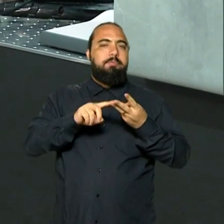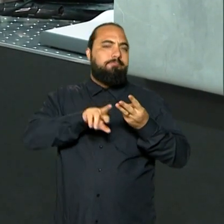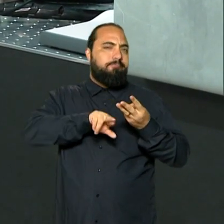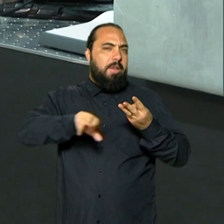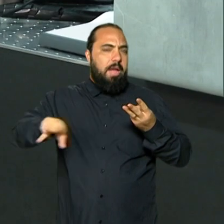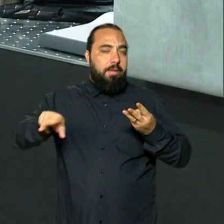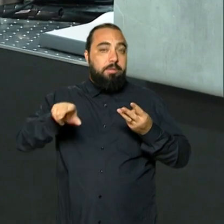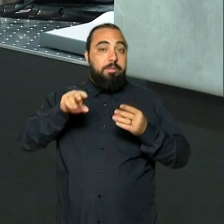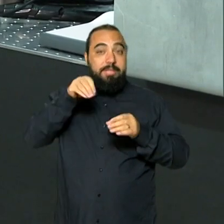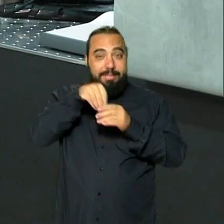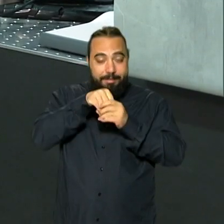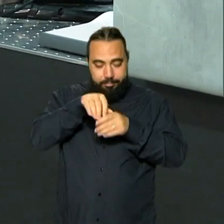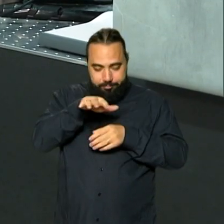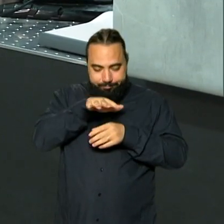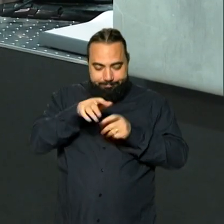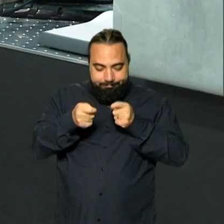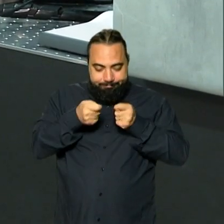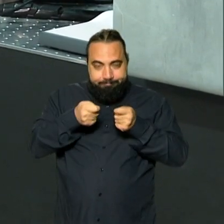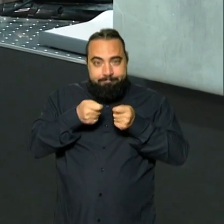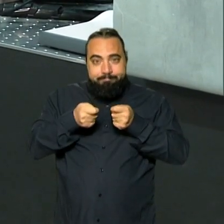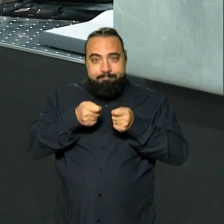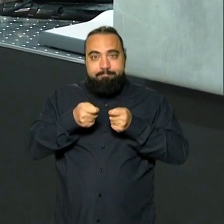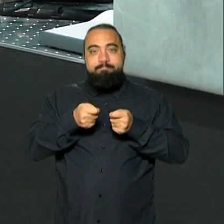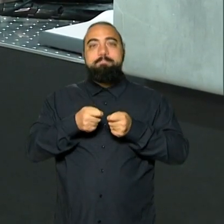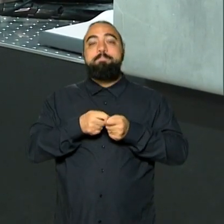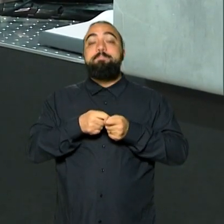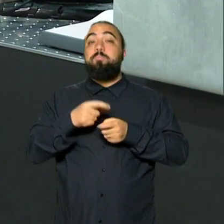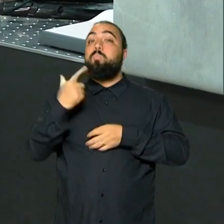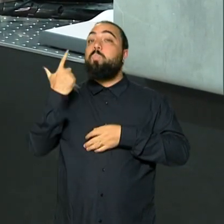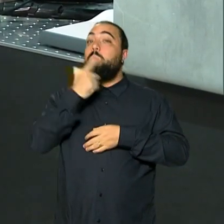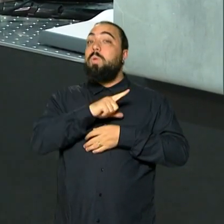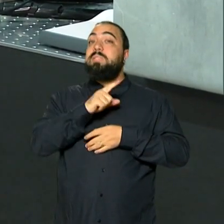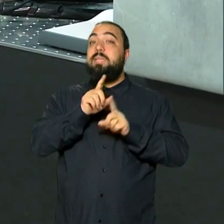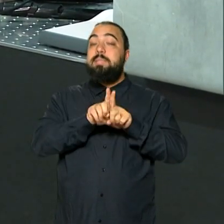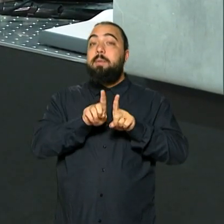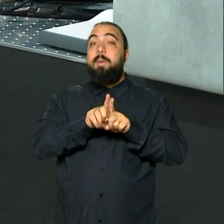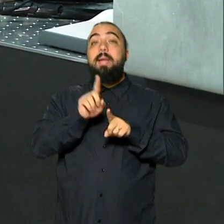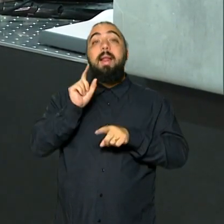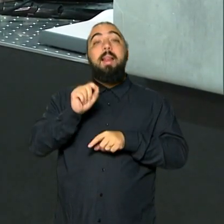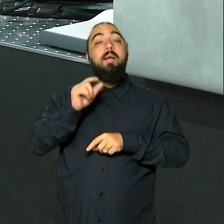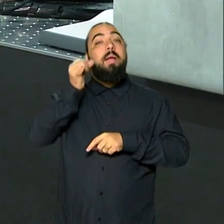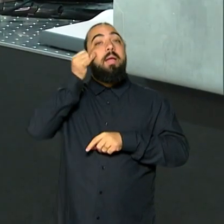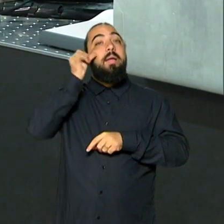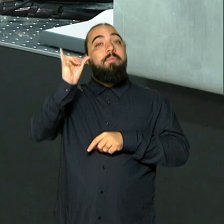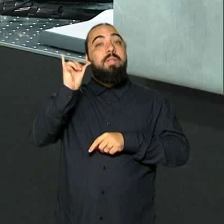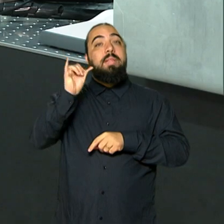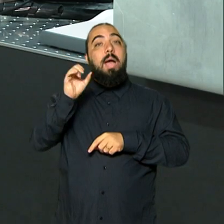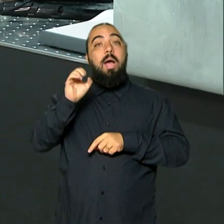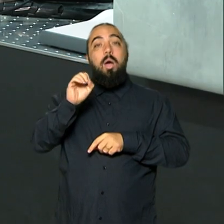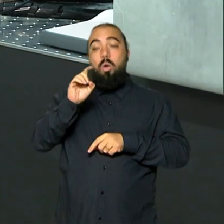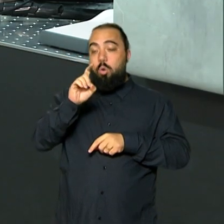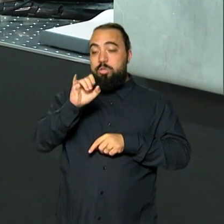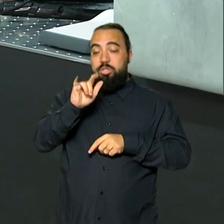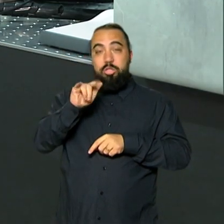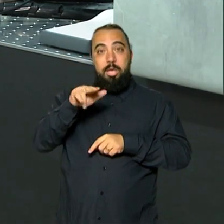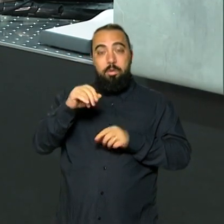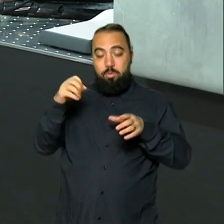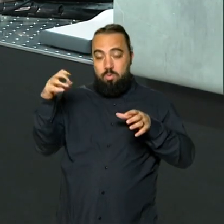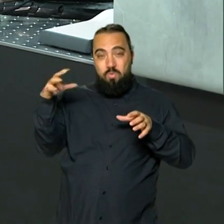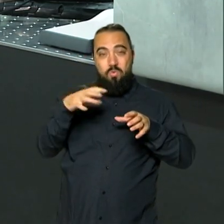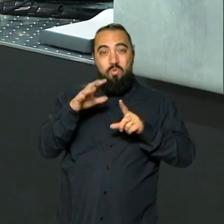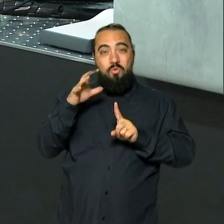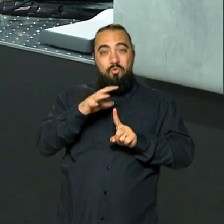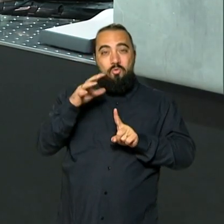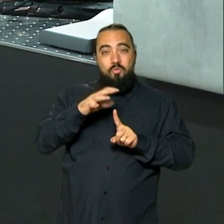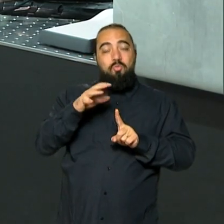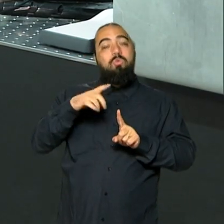uma atmosfera controlada. Então a gente consegue evitar oxidação de amostras, que em muitos casos é